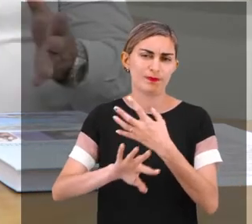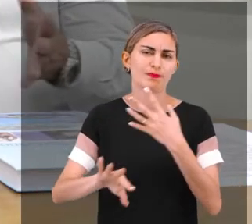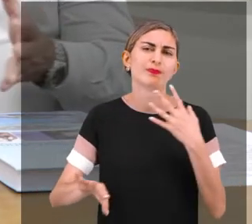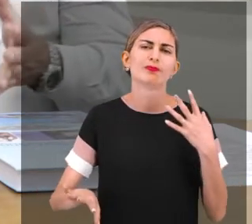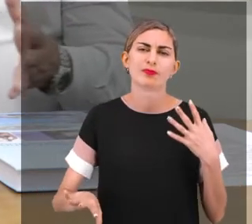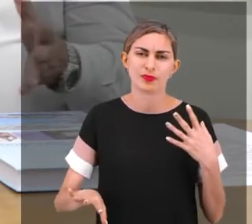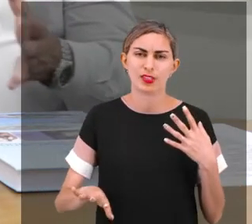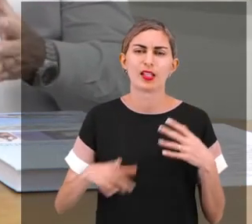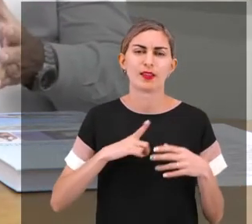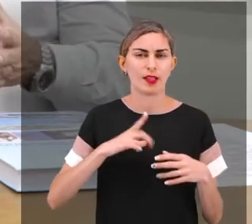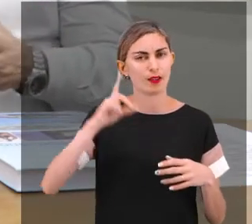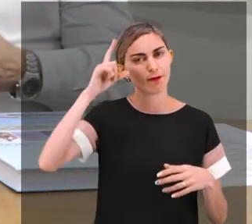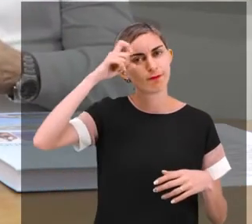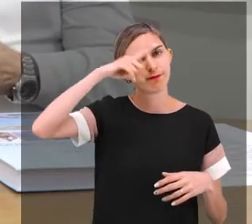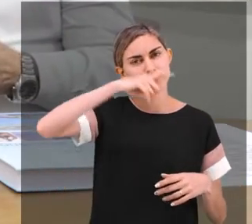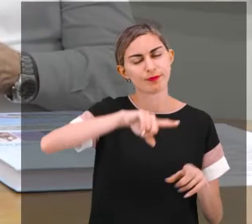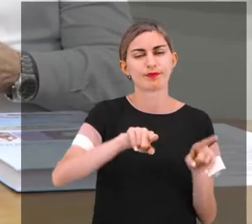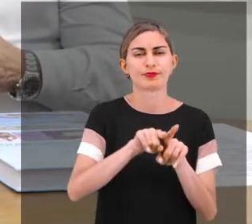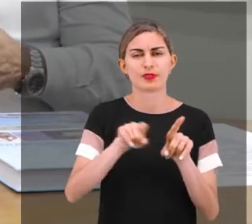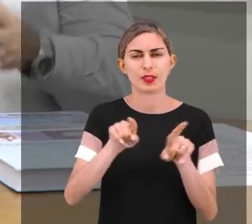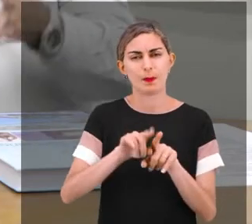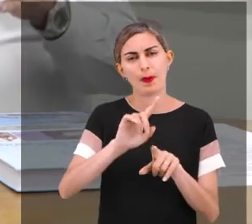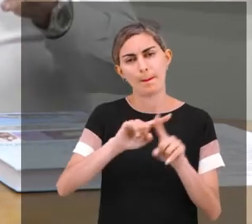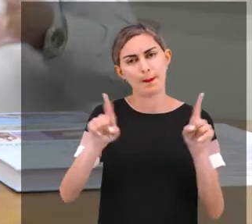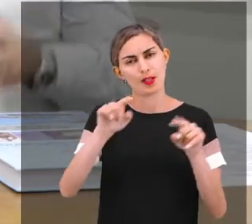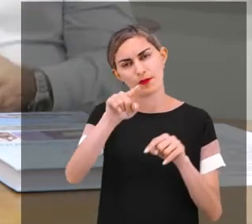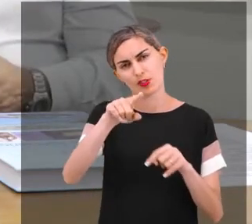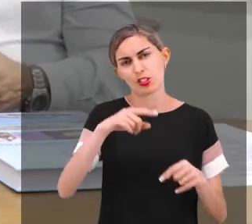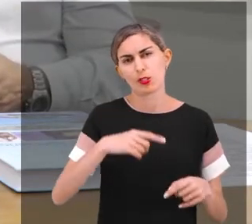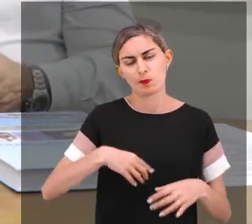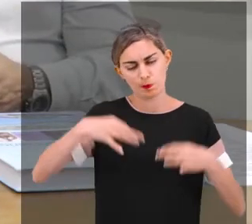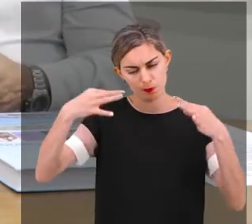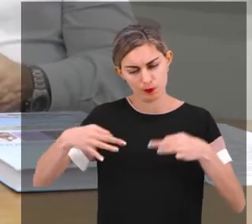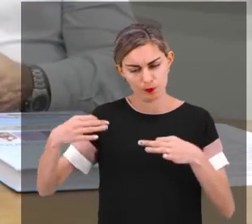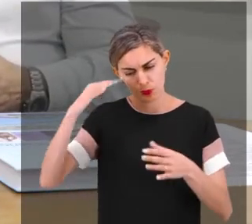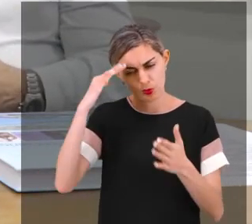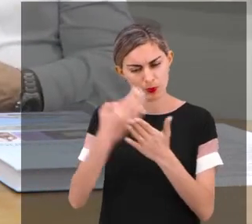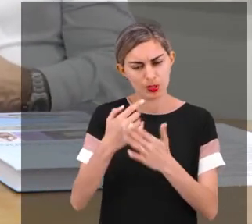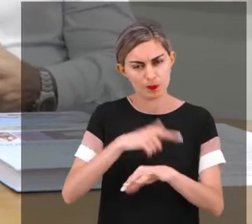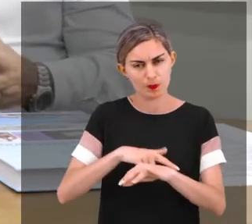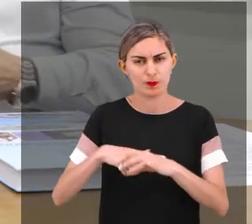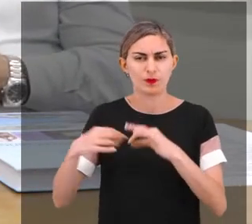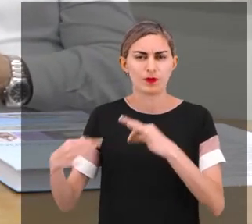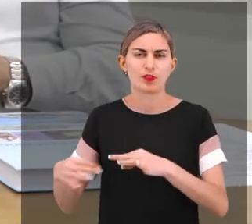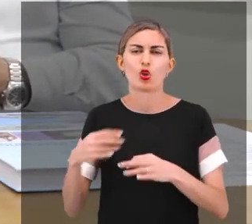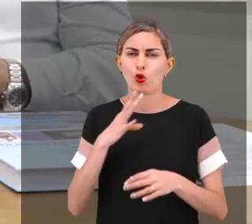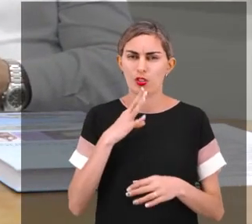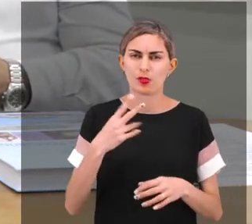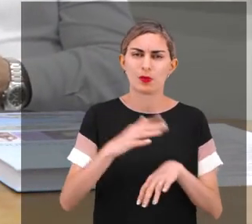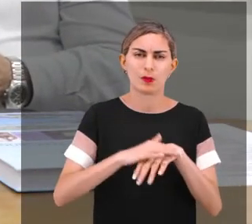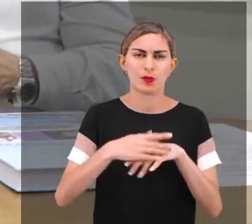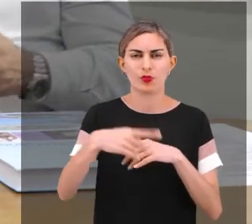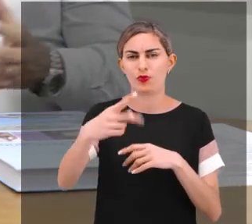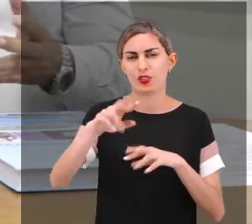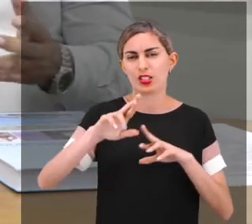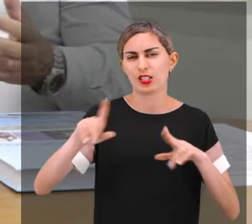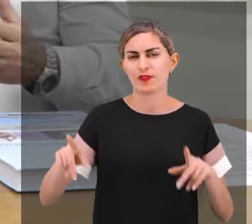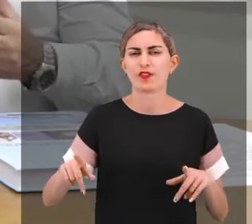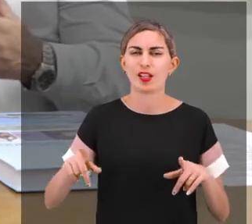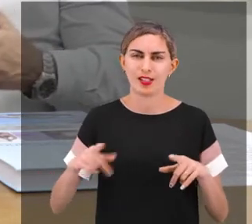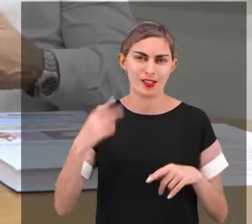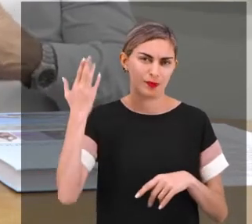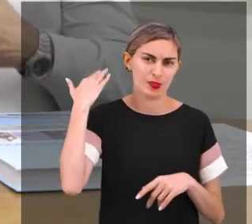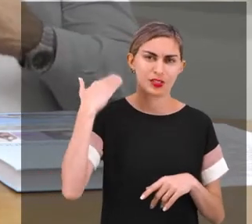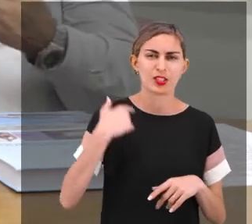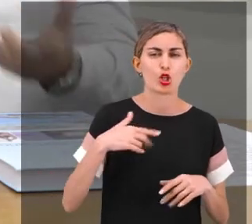ele tem as dificuldades também, mas se vocês forem disciplinados, o conhecimento vai estar na mão de vocês. É diferente